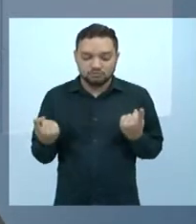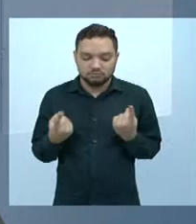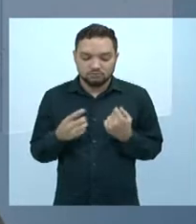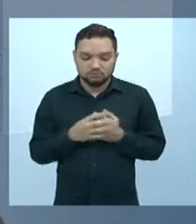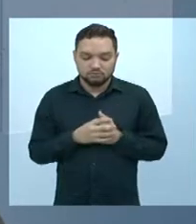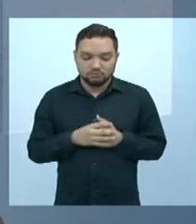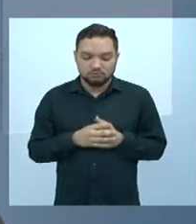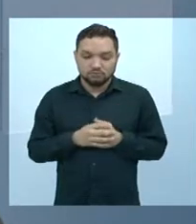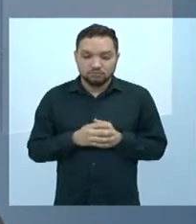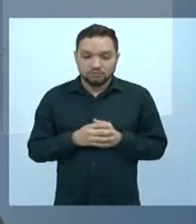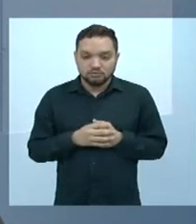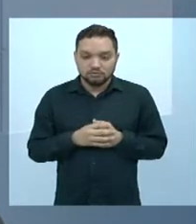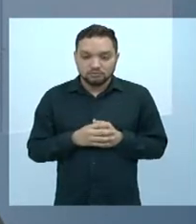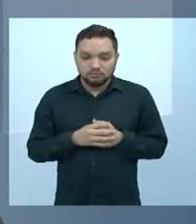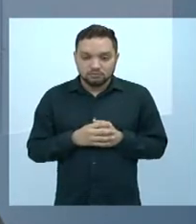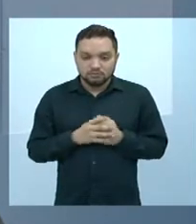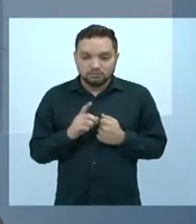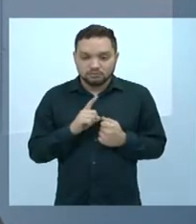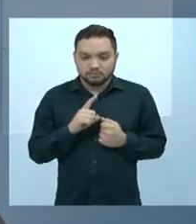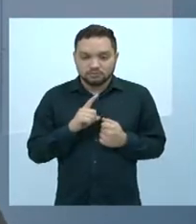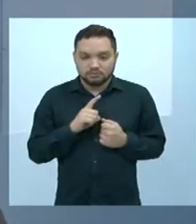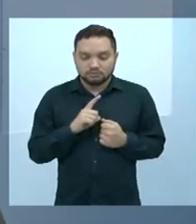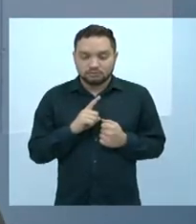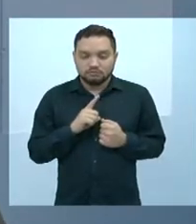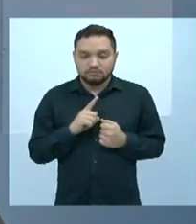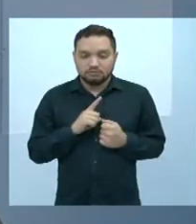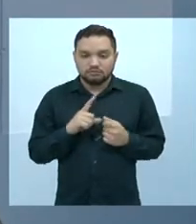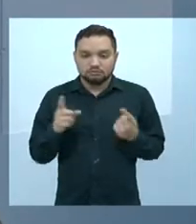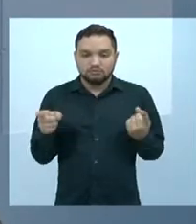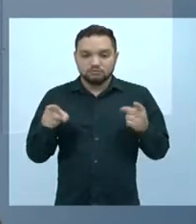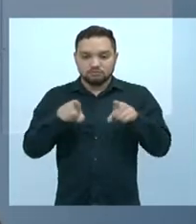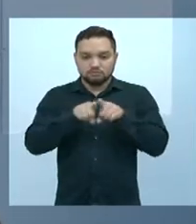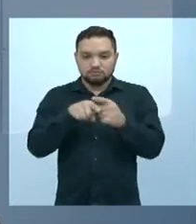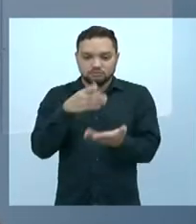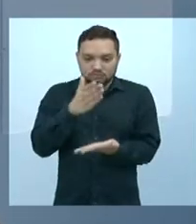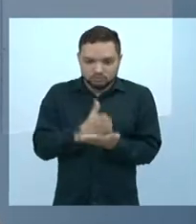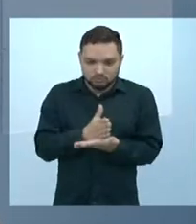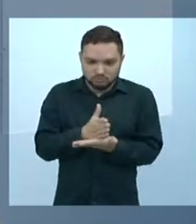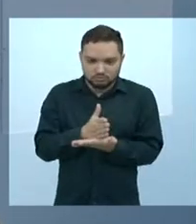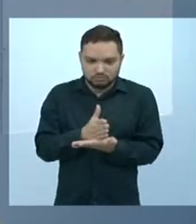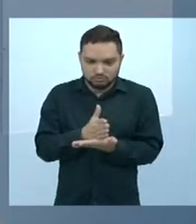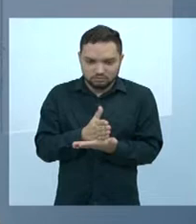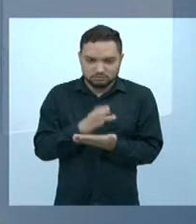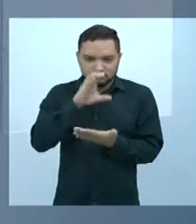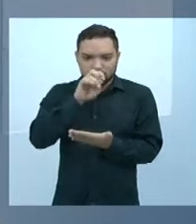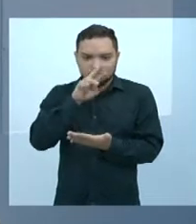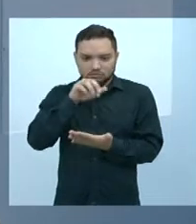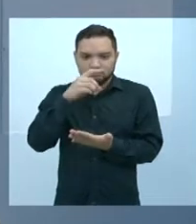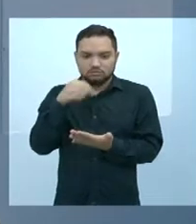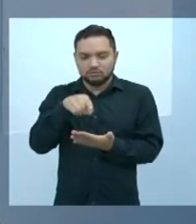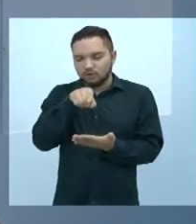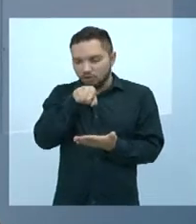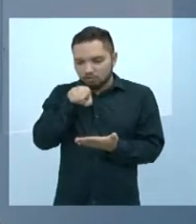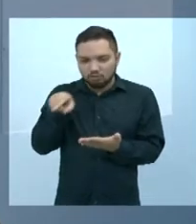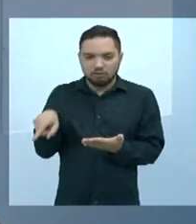aliança... Tem que saber capitalizar isso, né? Essa aliança com o Centrão saiu caro. para as forças oposicionistas.